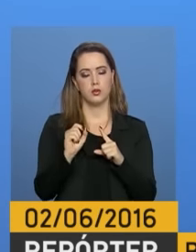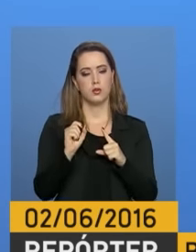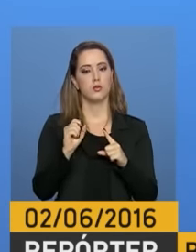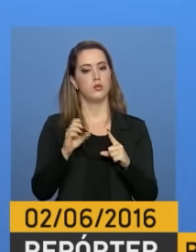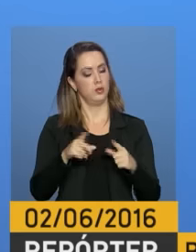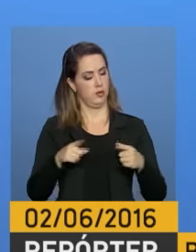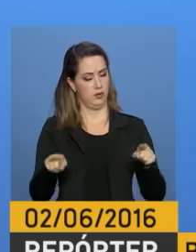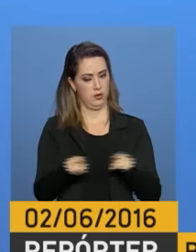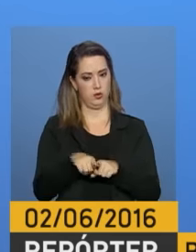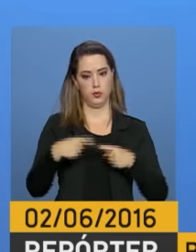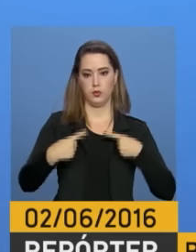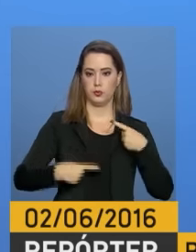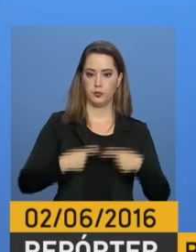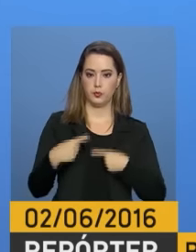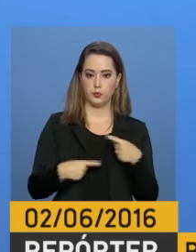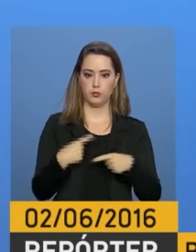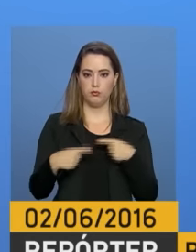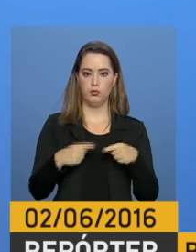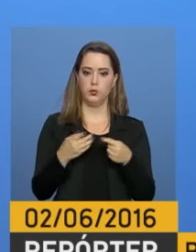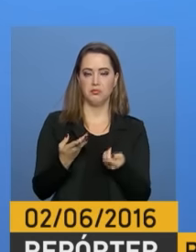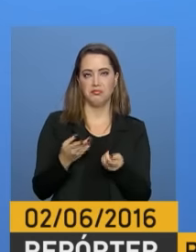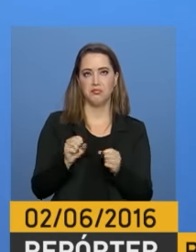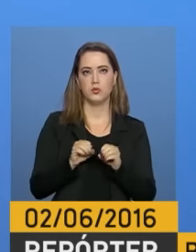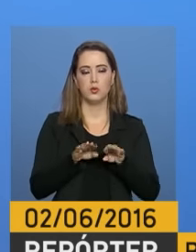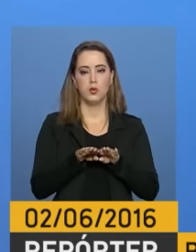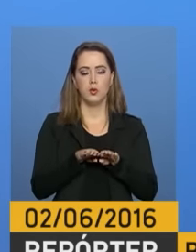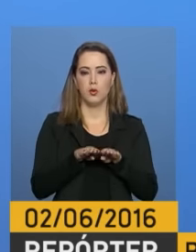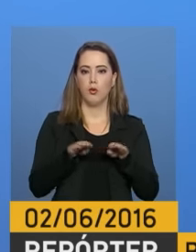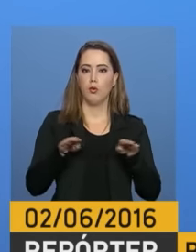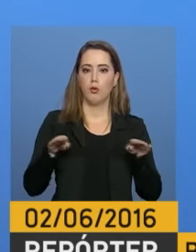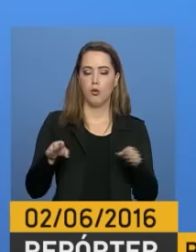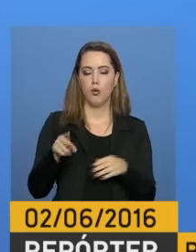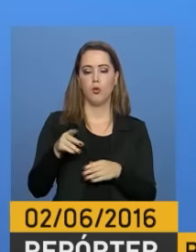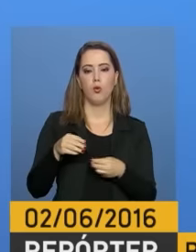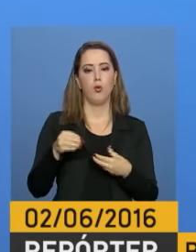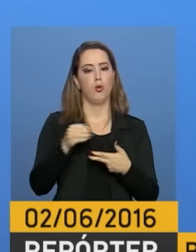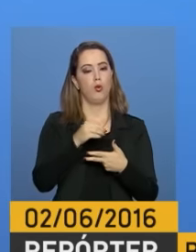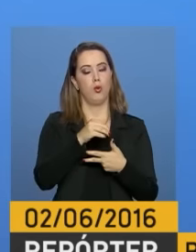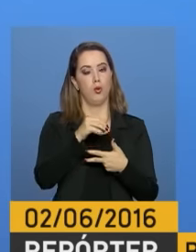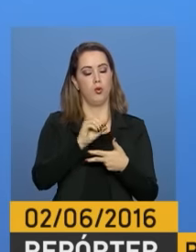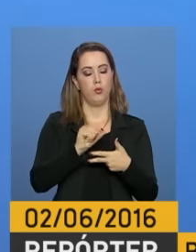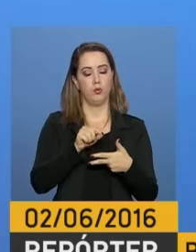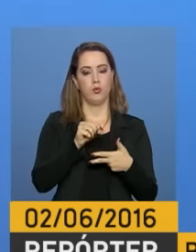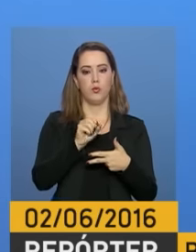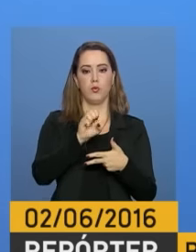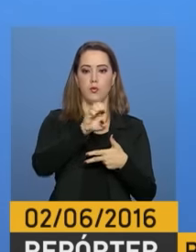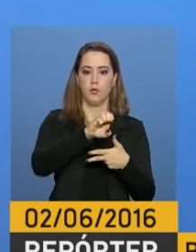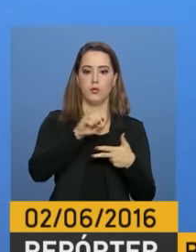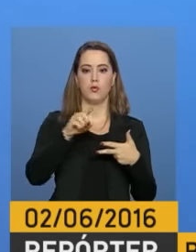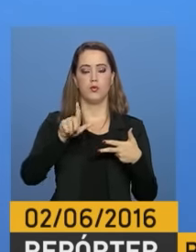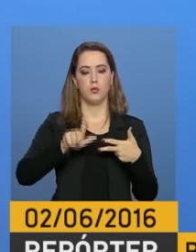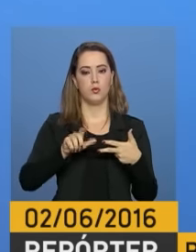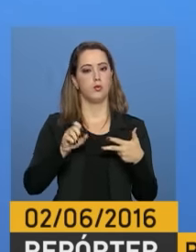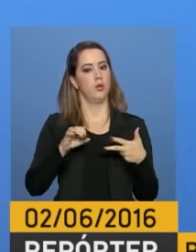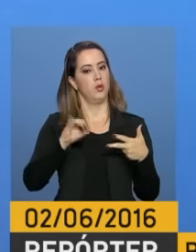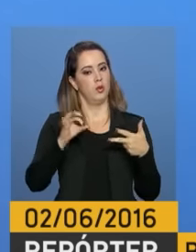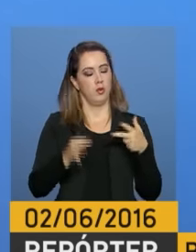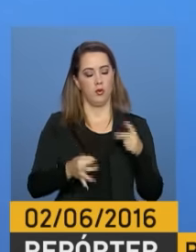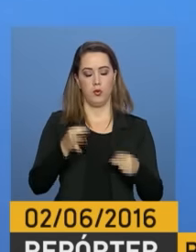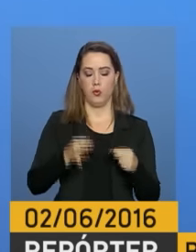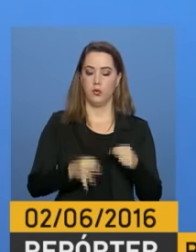política, ora na horizontalidade dos poderes legislativo e judiciário, ora na verticalidade da